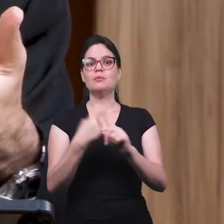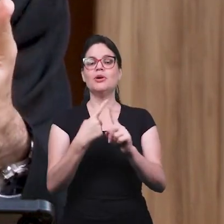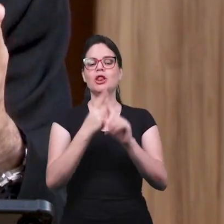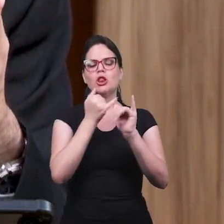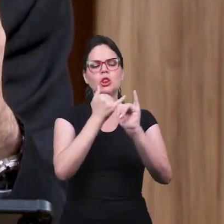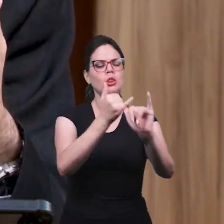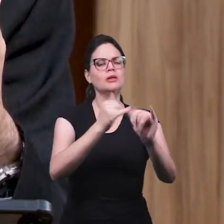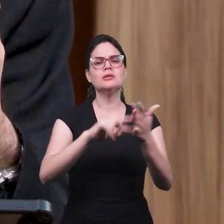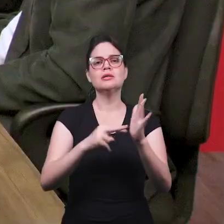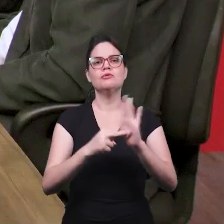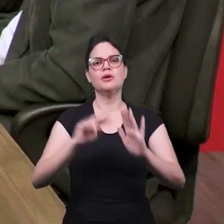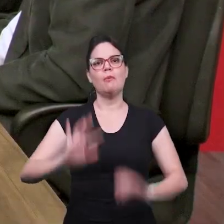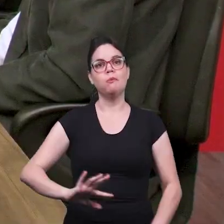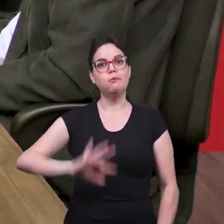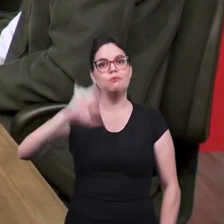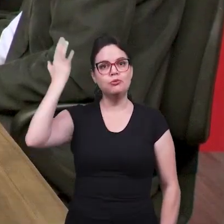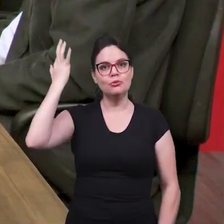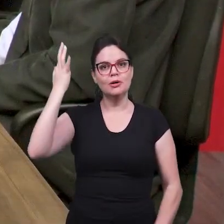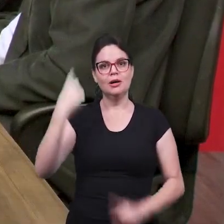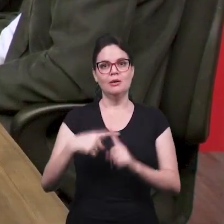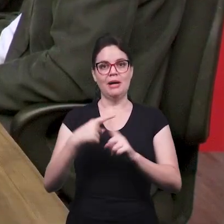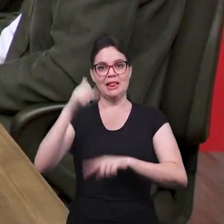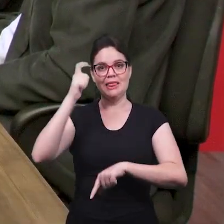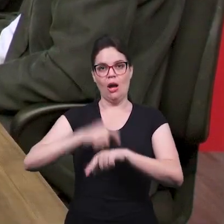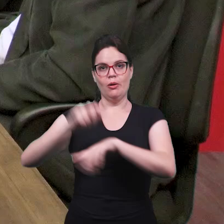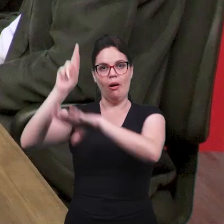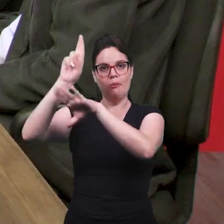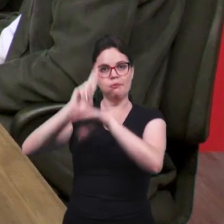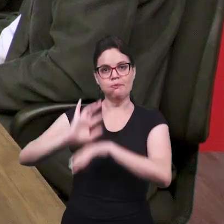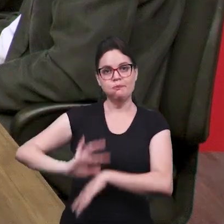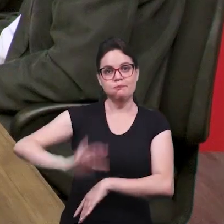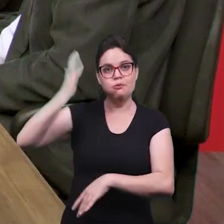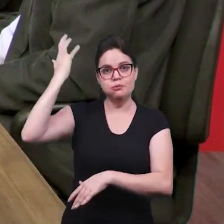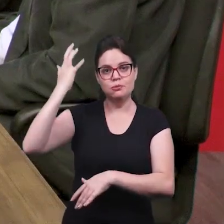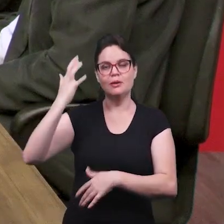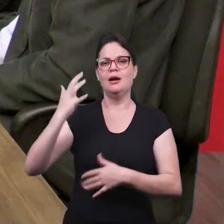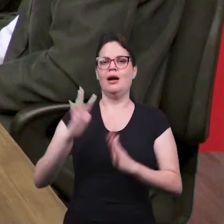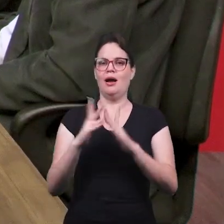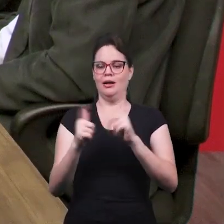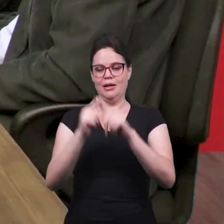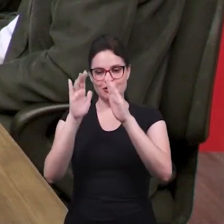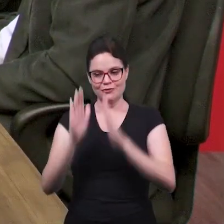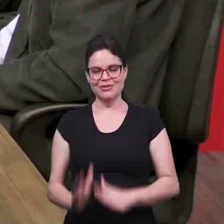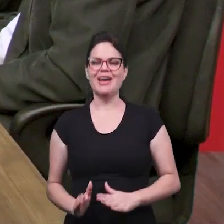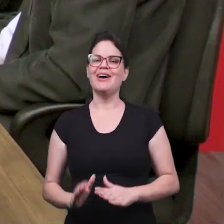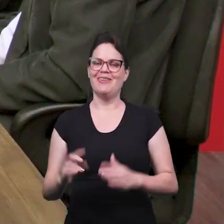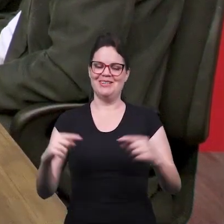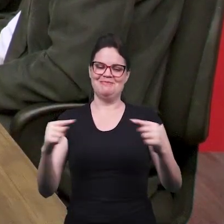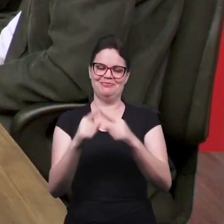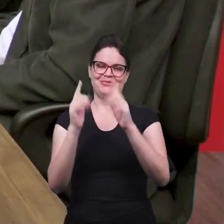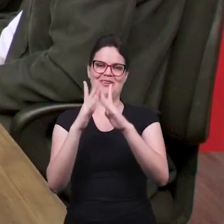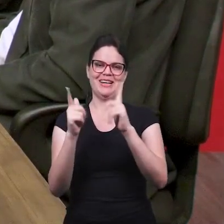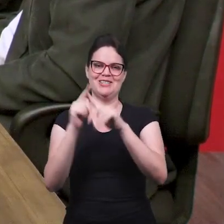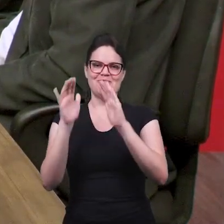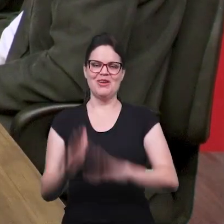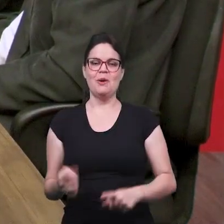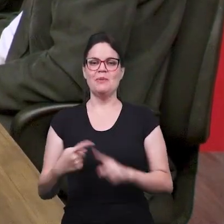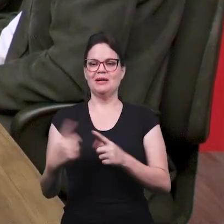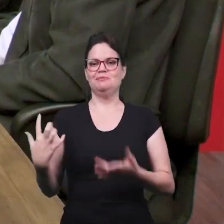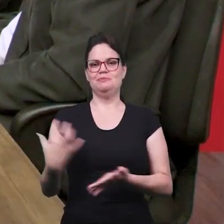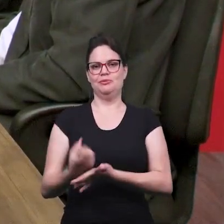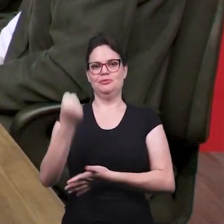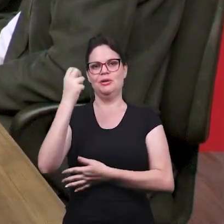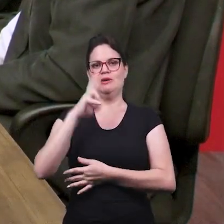o toque da trombeta, ela vai ser arrebatada. E ficará neste mundo a igreja infiel que